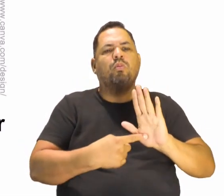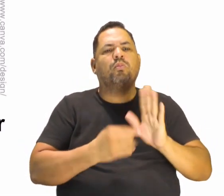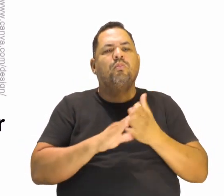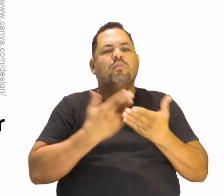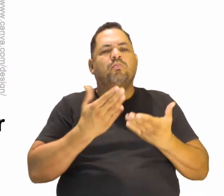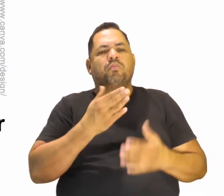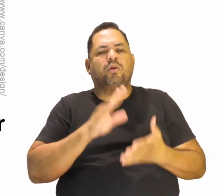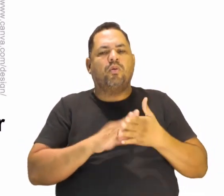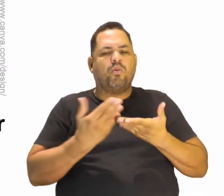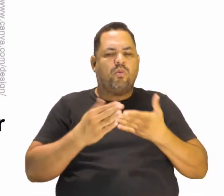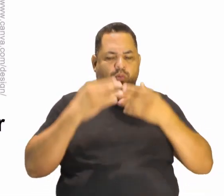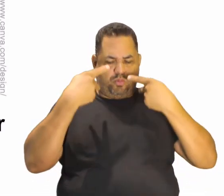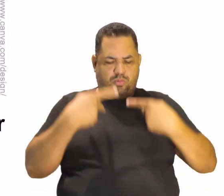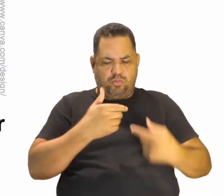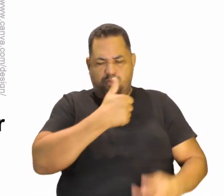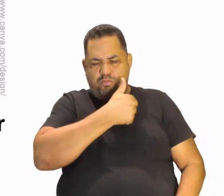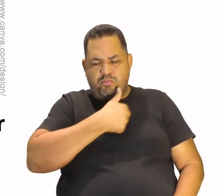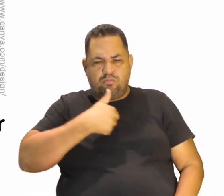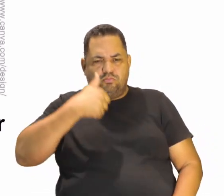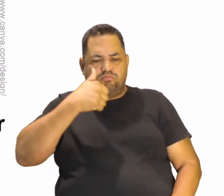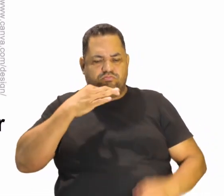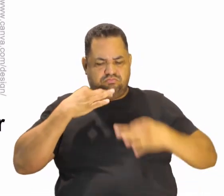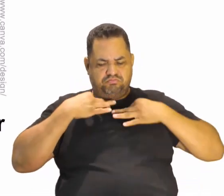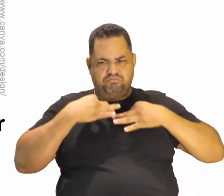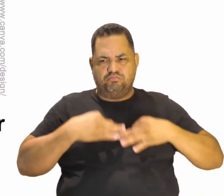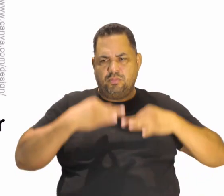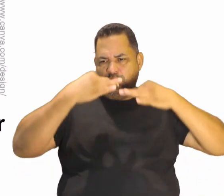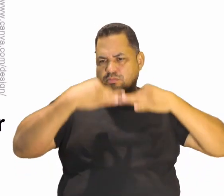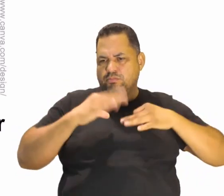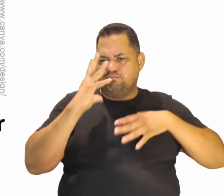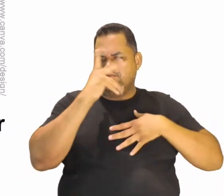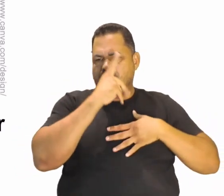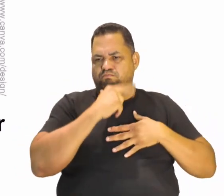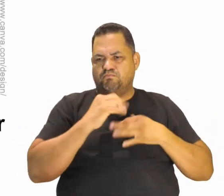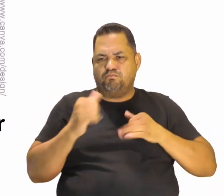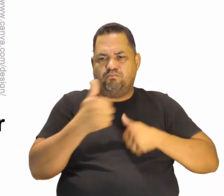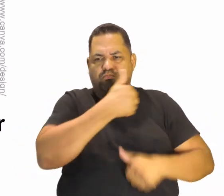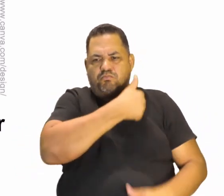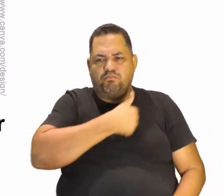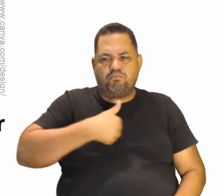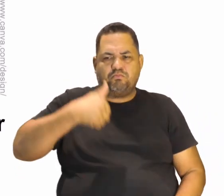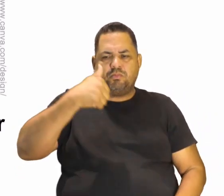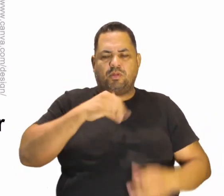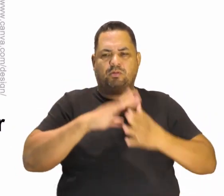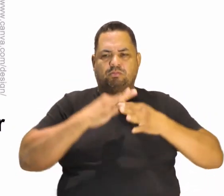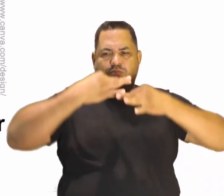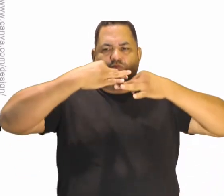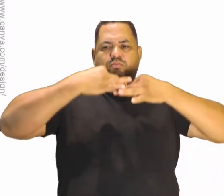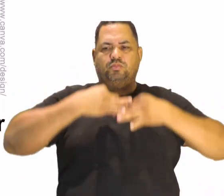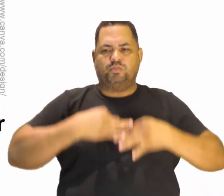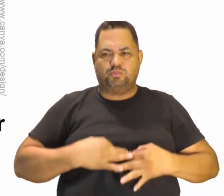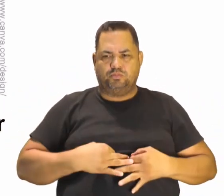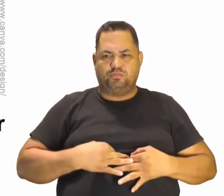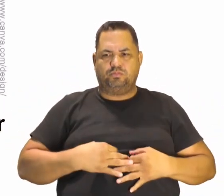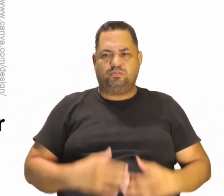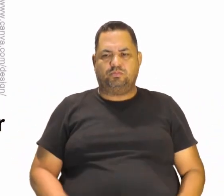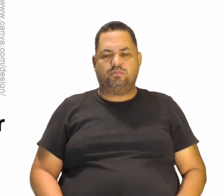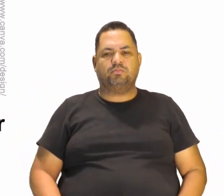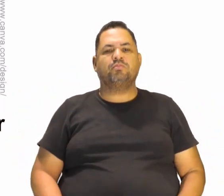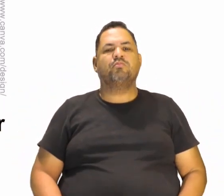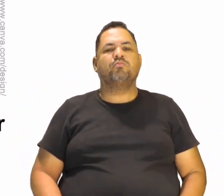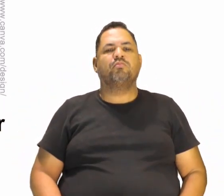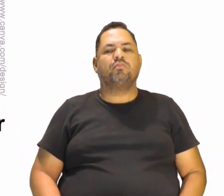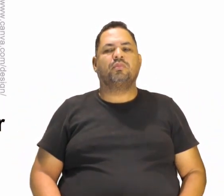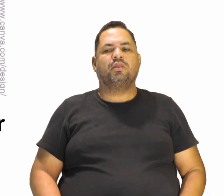mais atraentes, né, mais definidos, mais bonitos, mais bem aposturados, certo? E a gente tem que